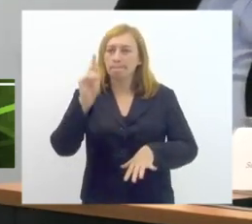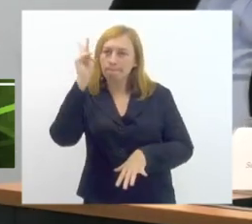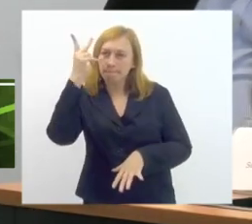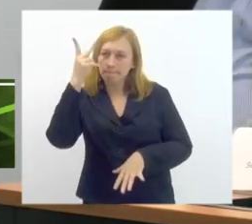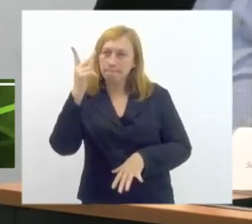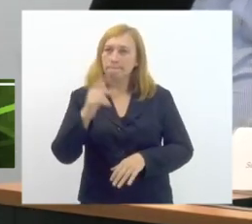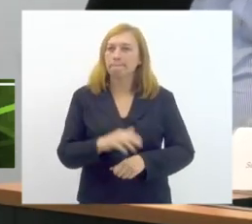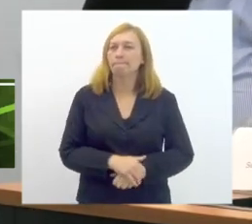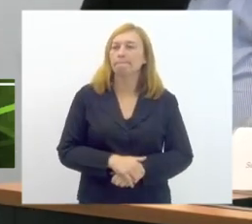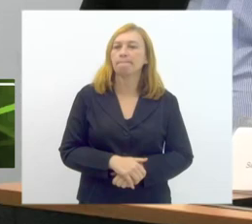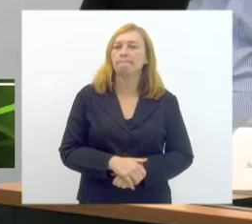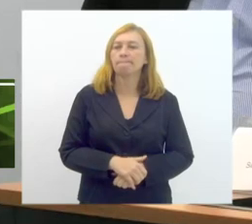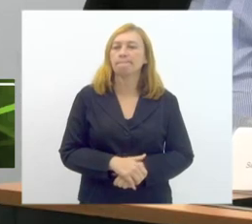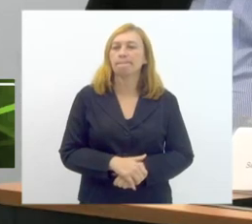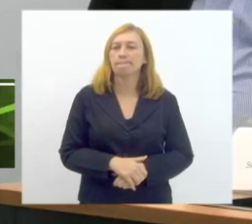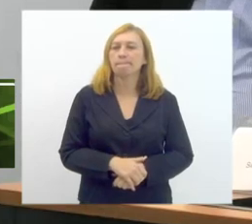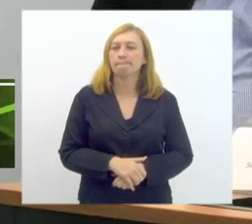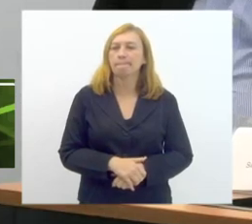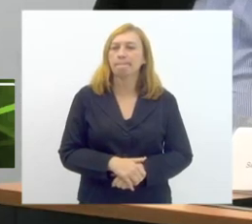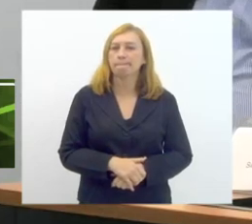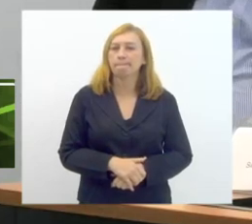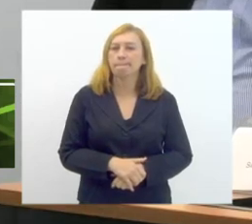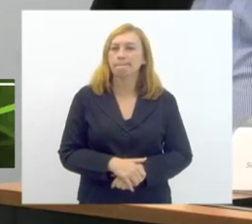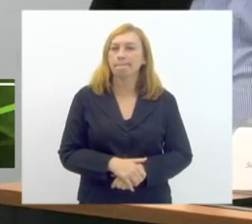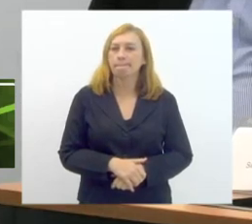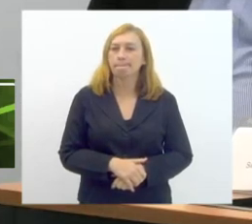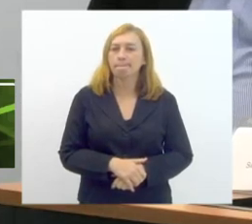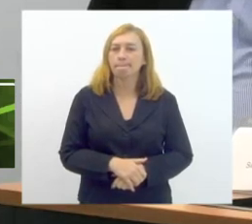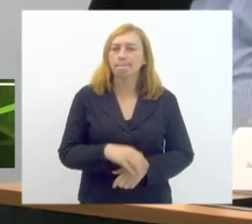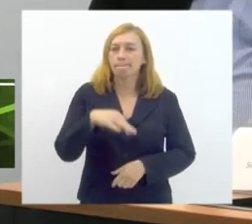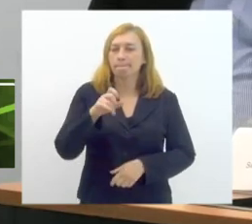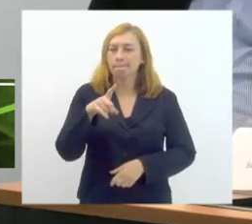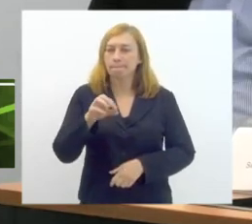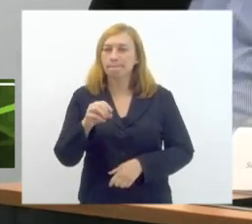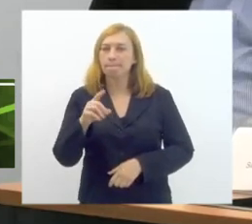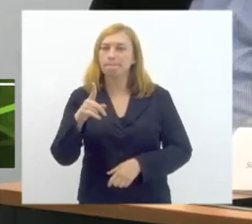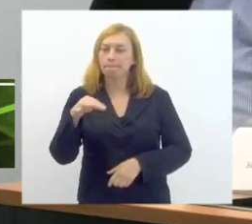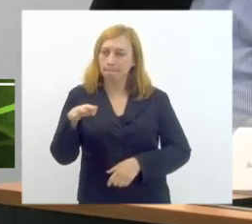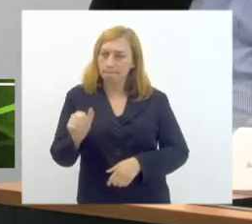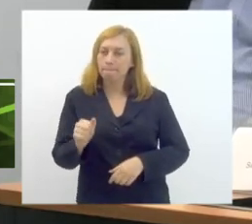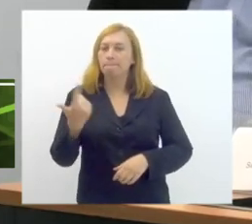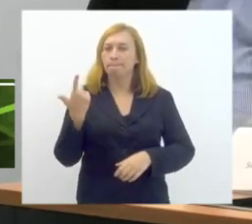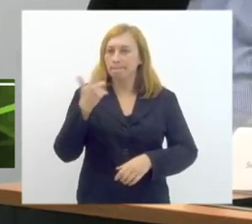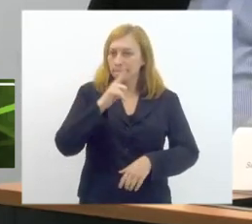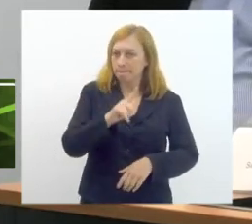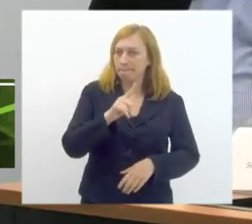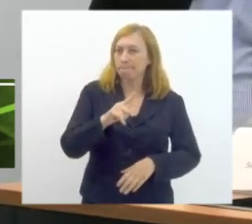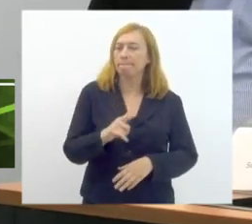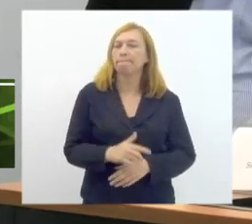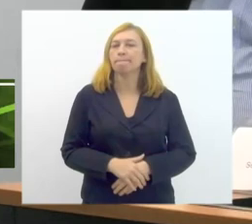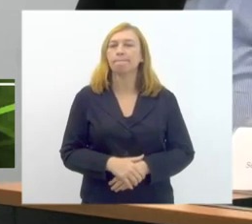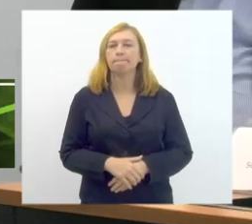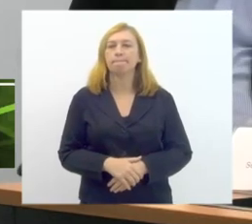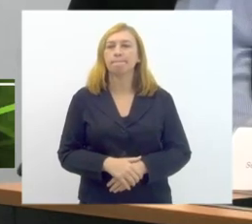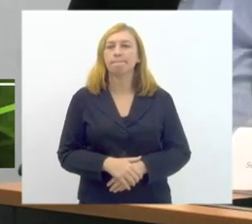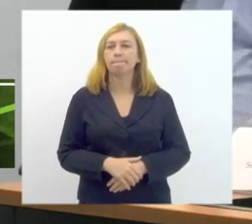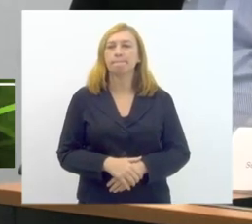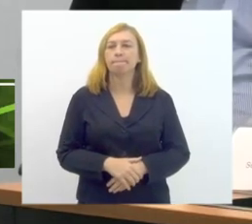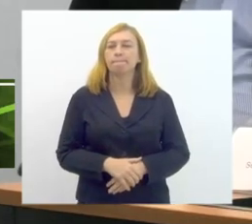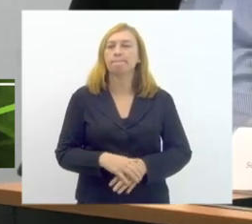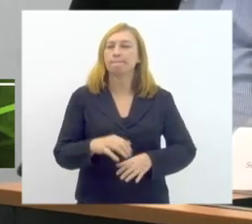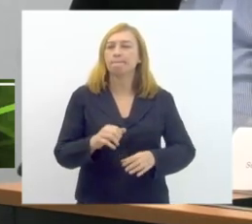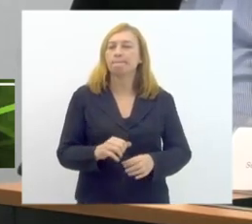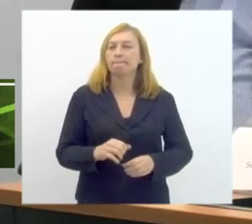região que tinha feito dessa forma. A região Média de Paraíba, através do consórcio, conseguiu fazer essa adesão em